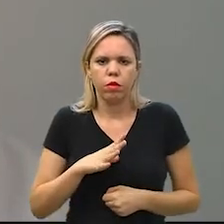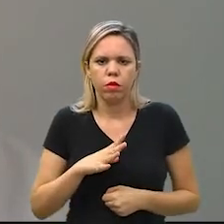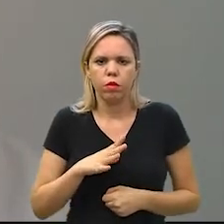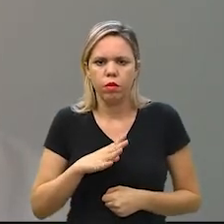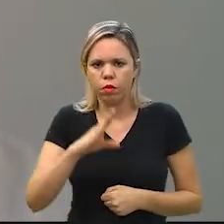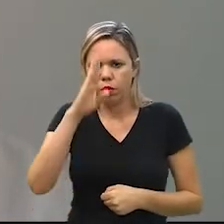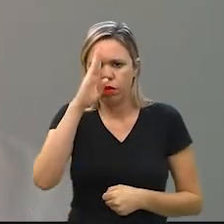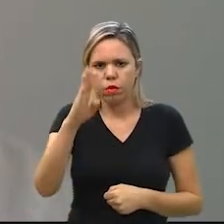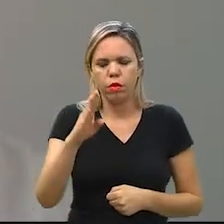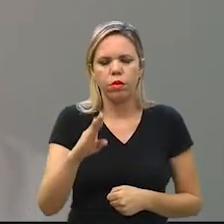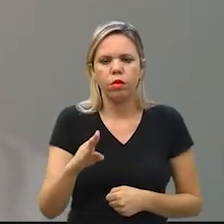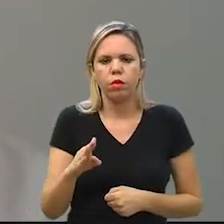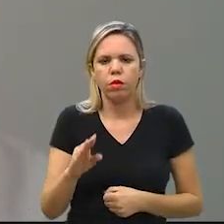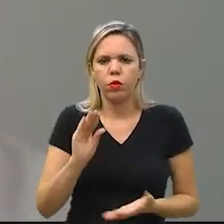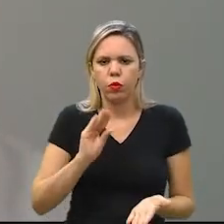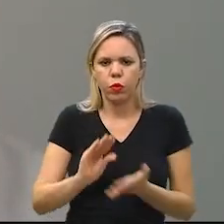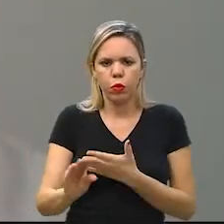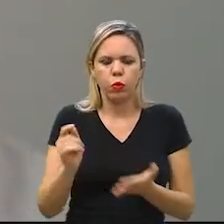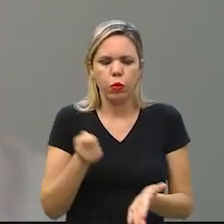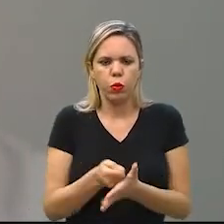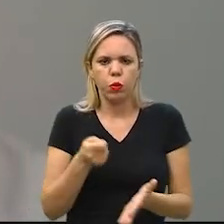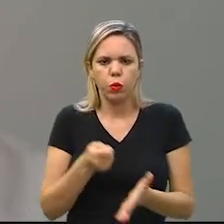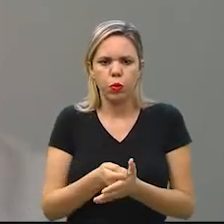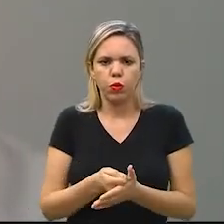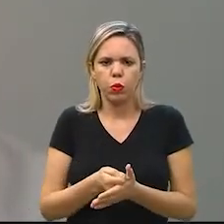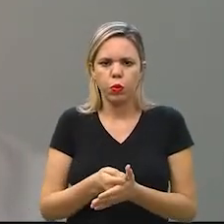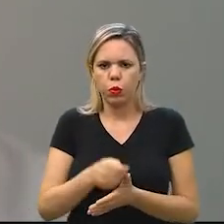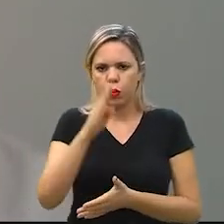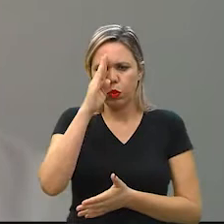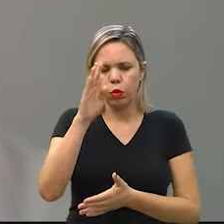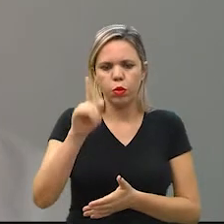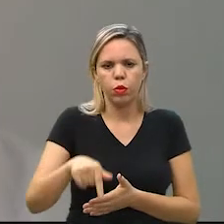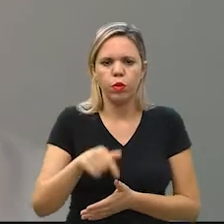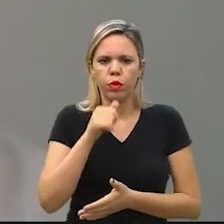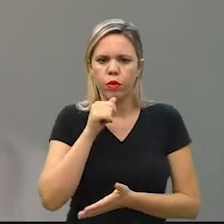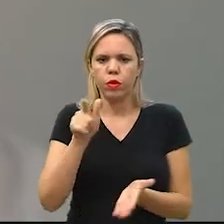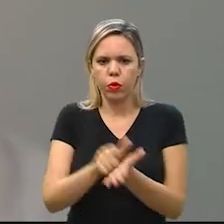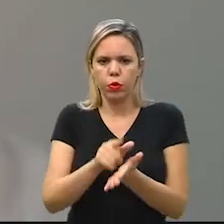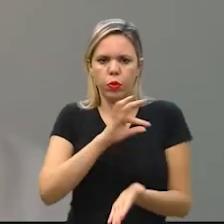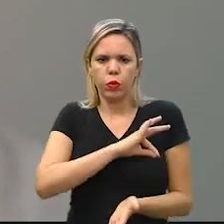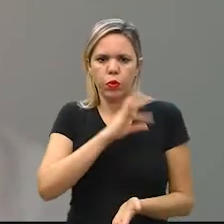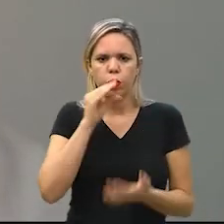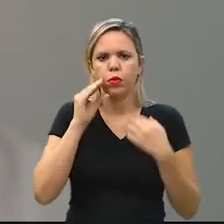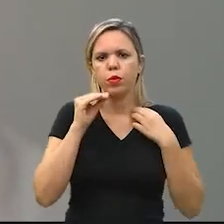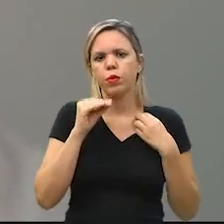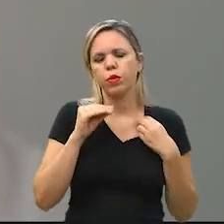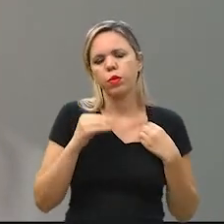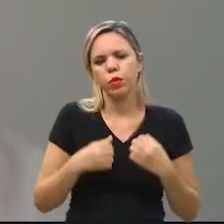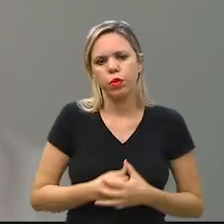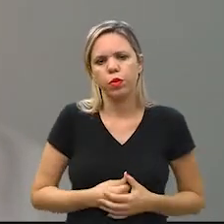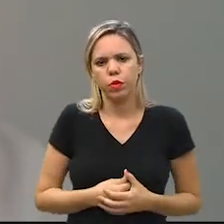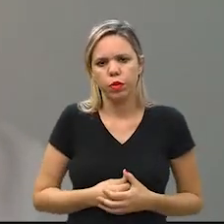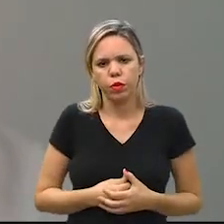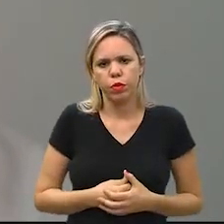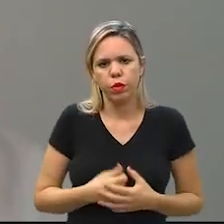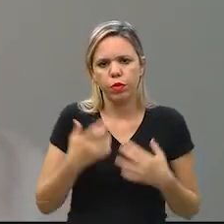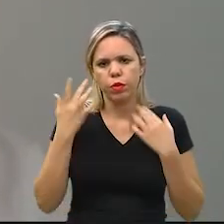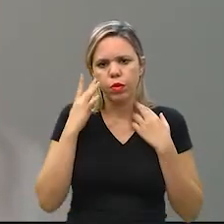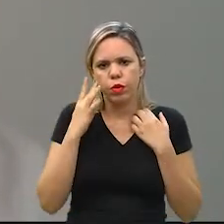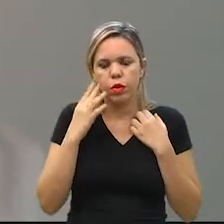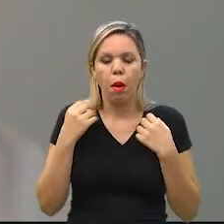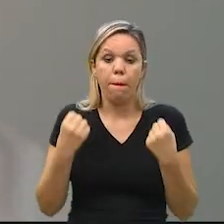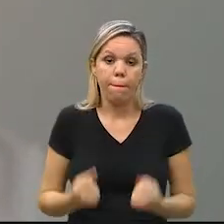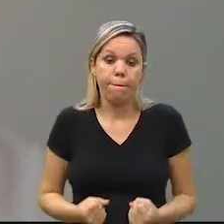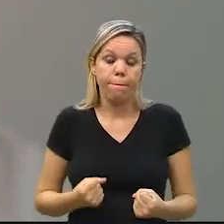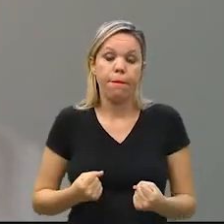principal deles, além dos investimentos obrigatórios. O principal é a folha de pagamento, que é a parte mais